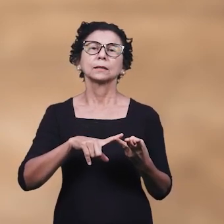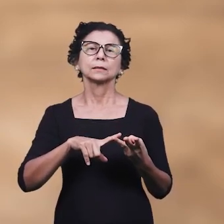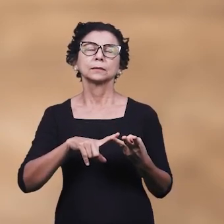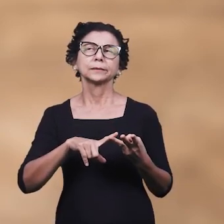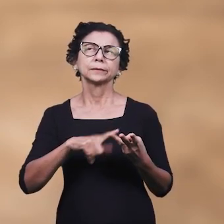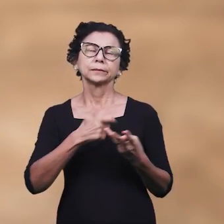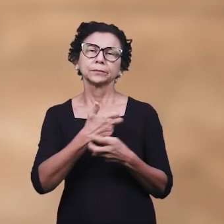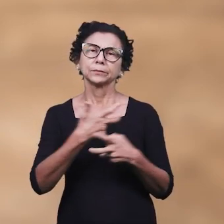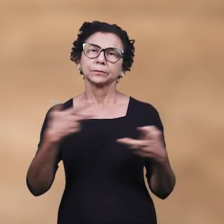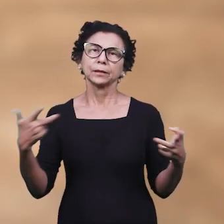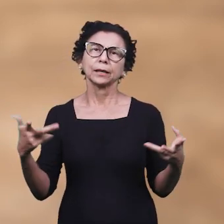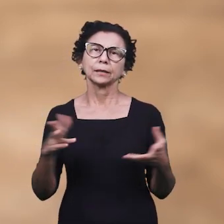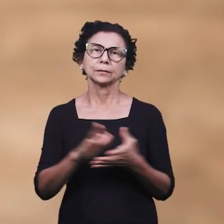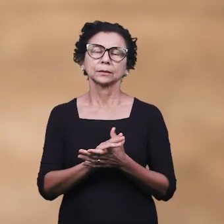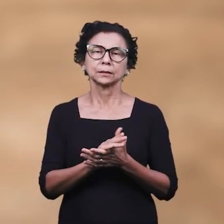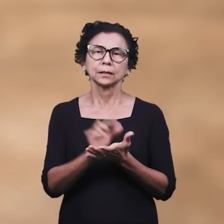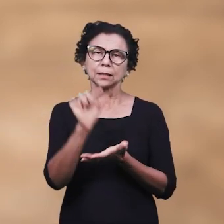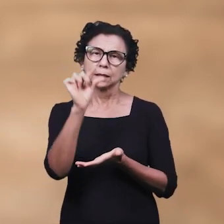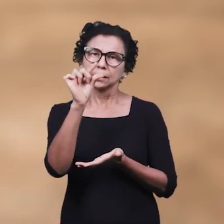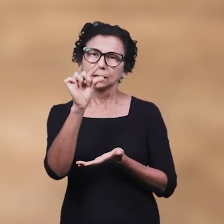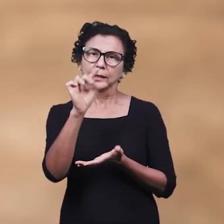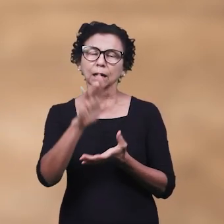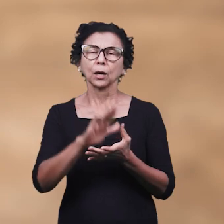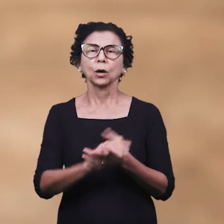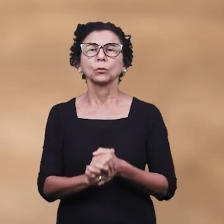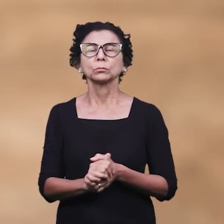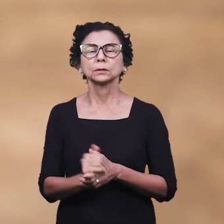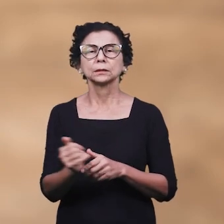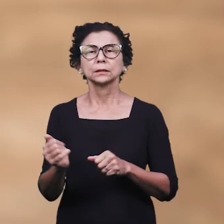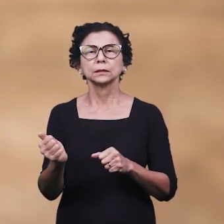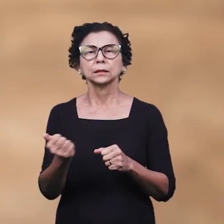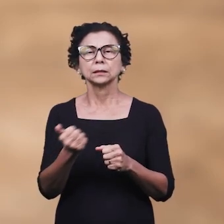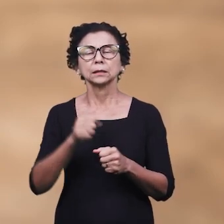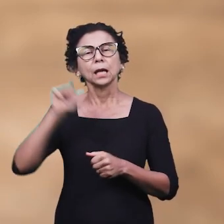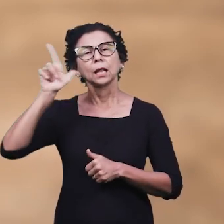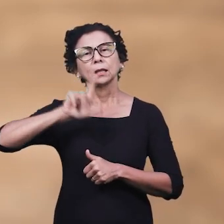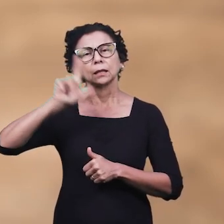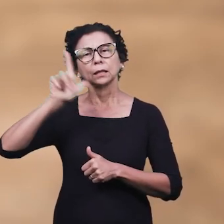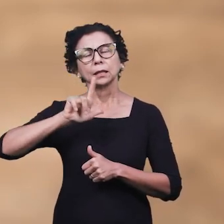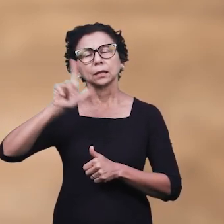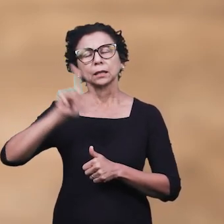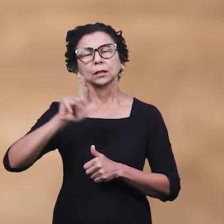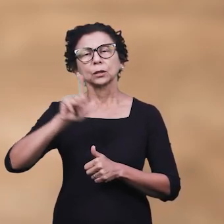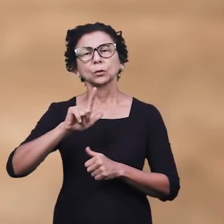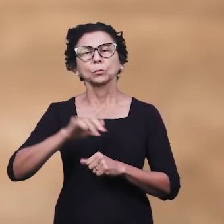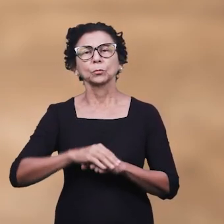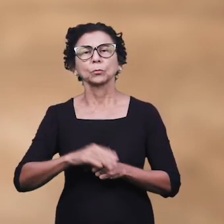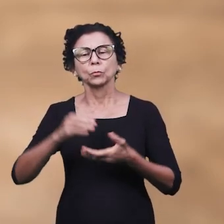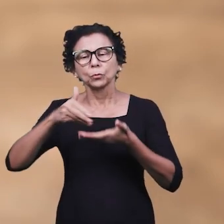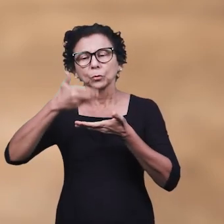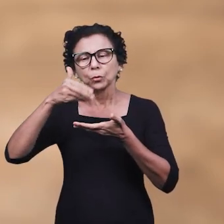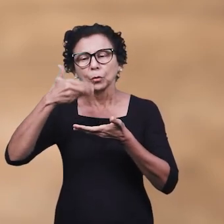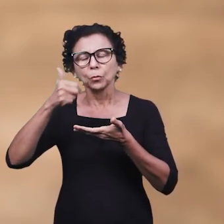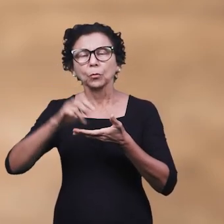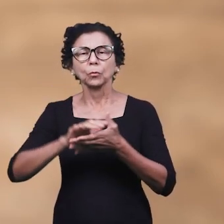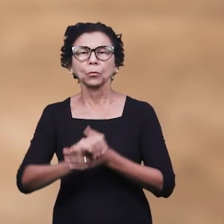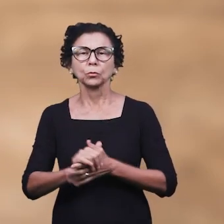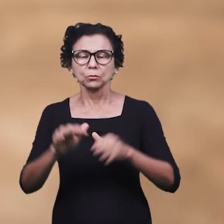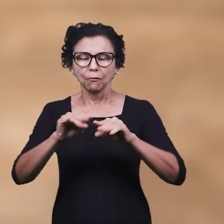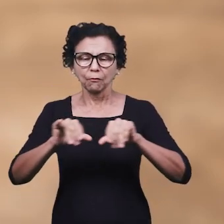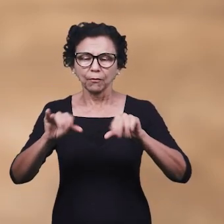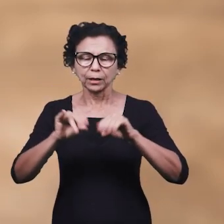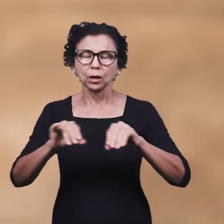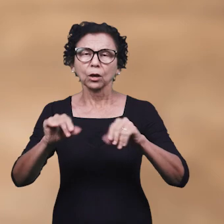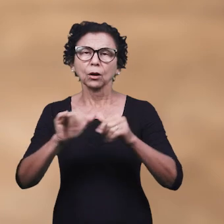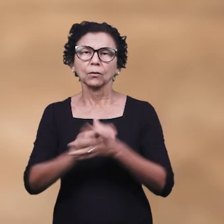Nos laticínios, achocolatado sem açúcar, iogurte light, leite com farelo, leite integral